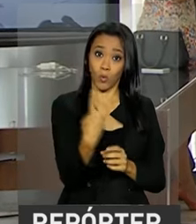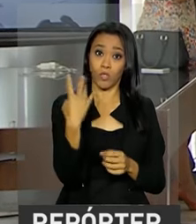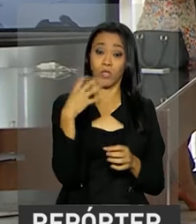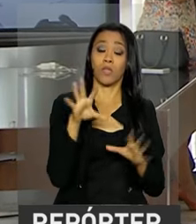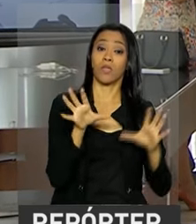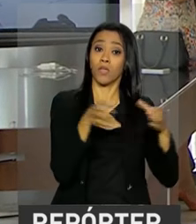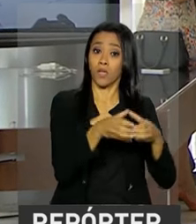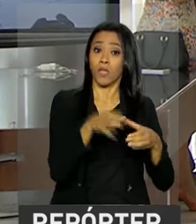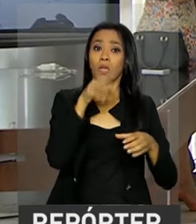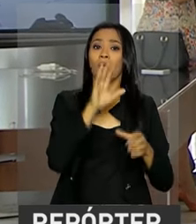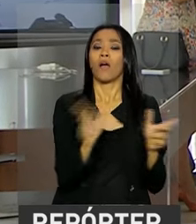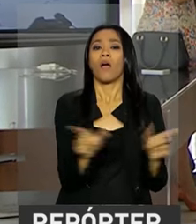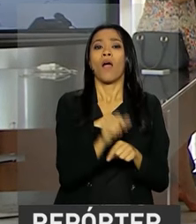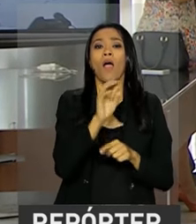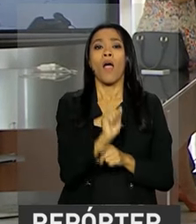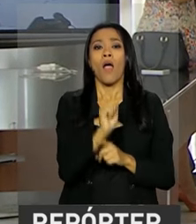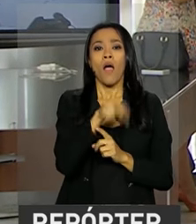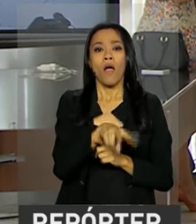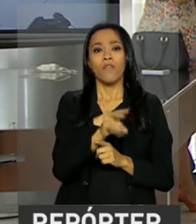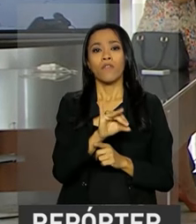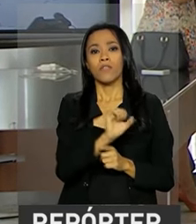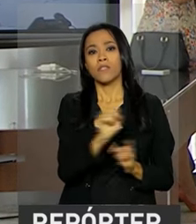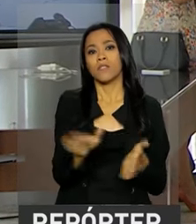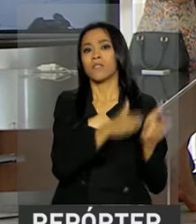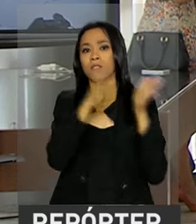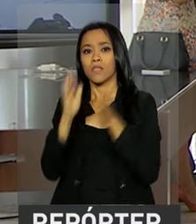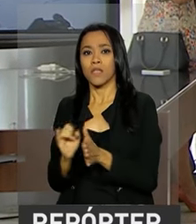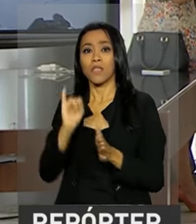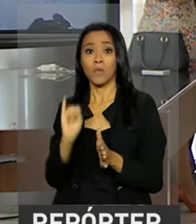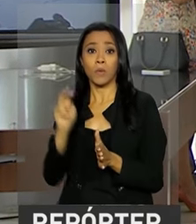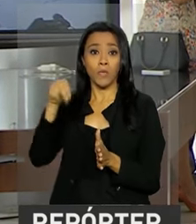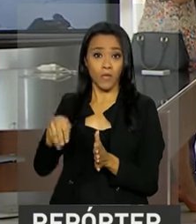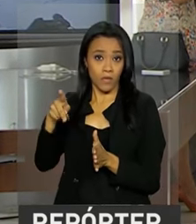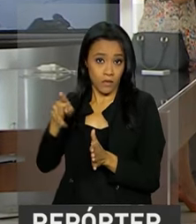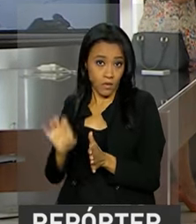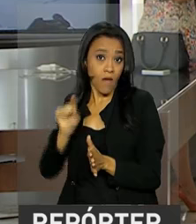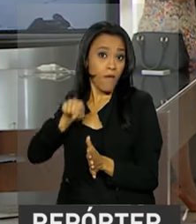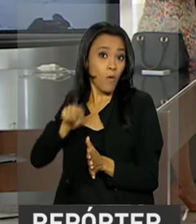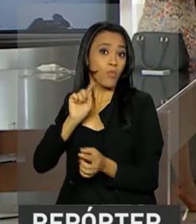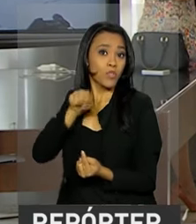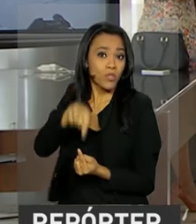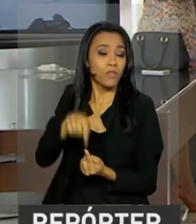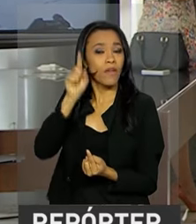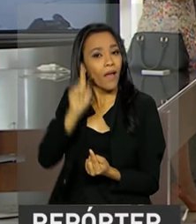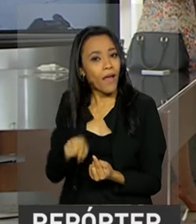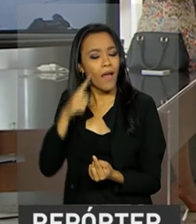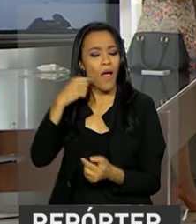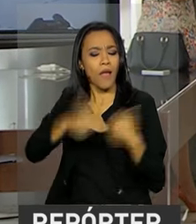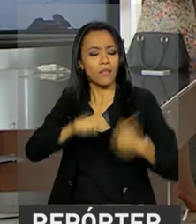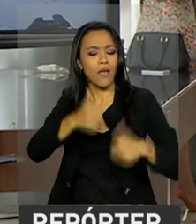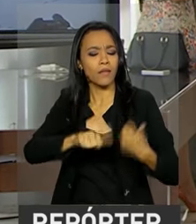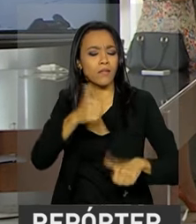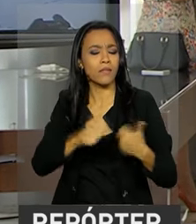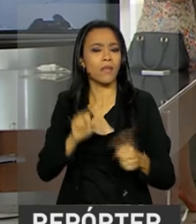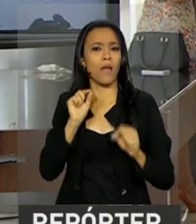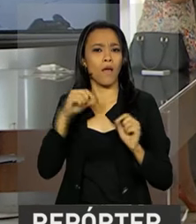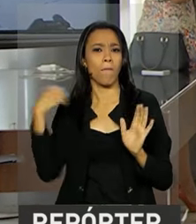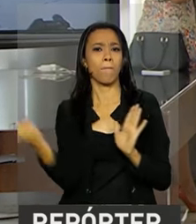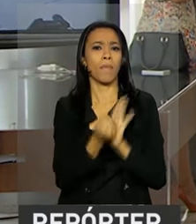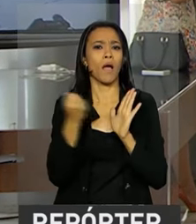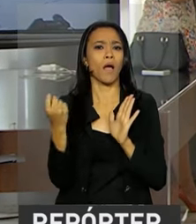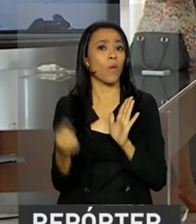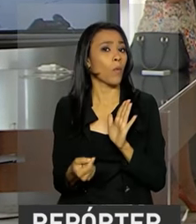o Instituto Nacional de Propriedade Industrial, que vai buscar agilizar a análise de patentes